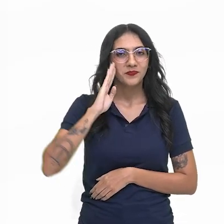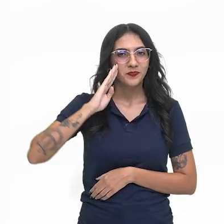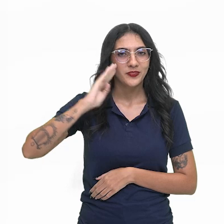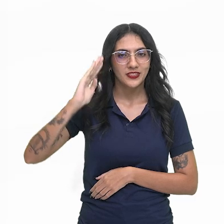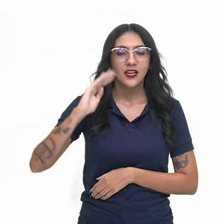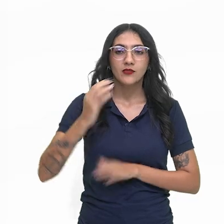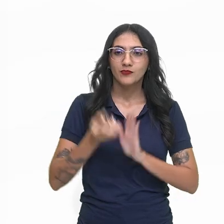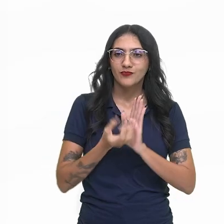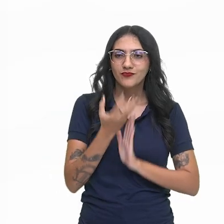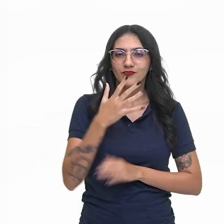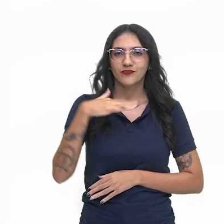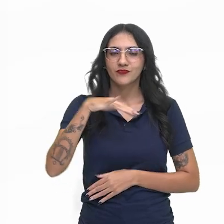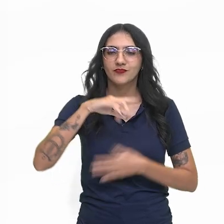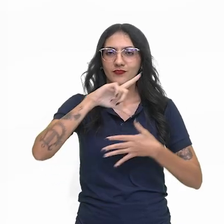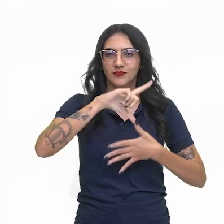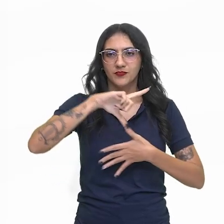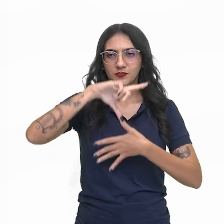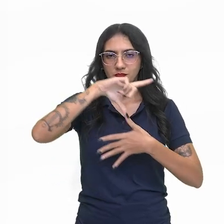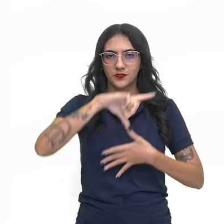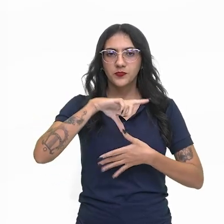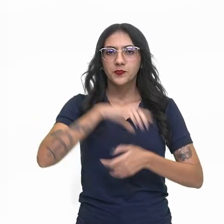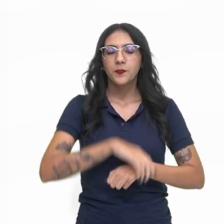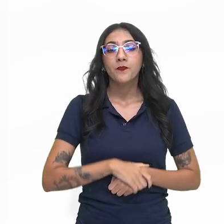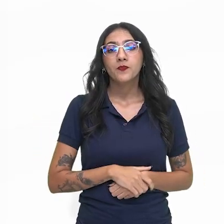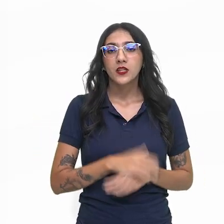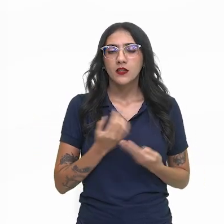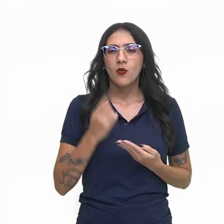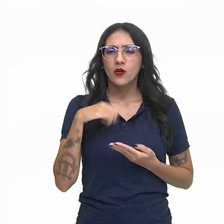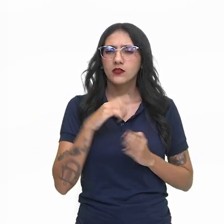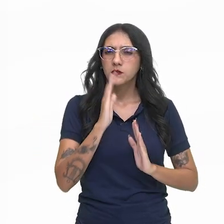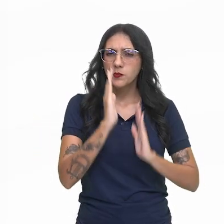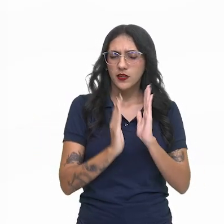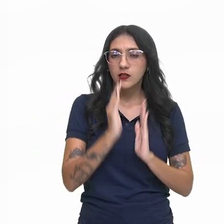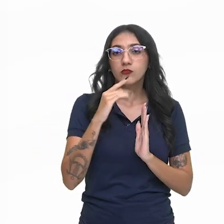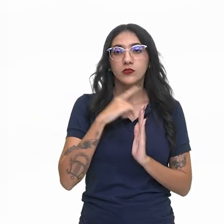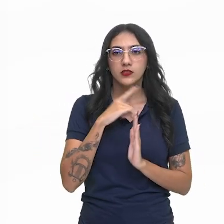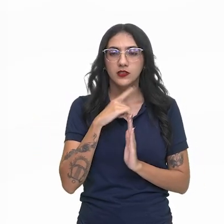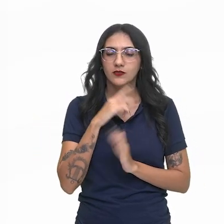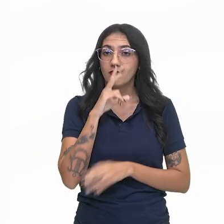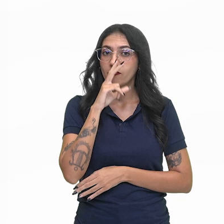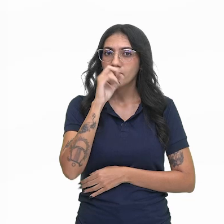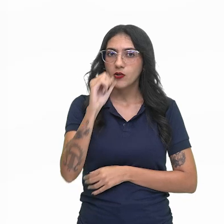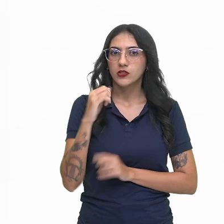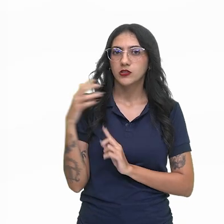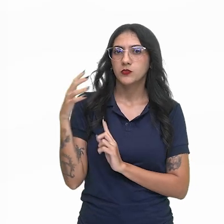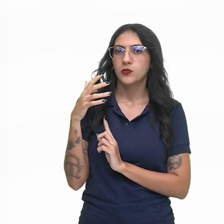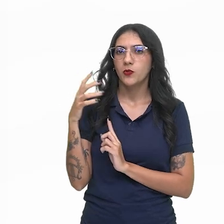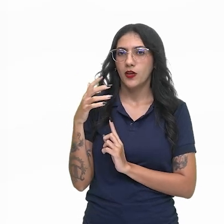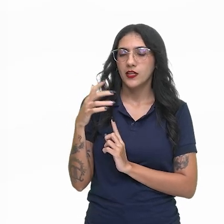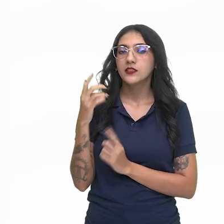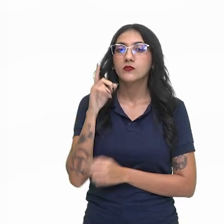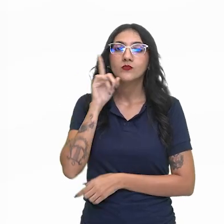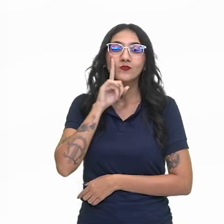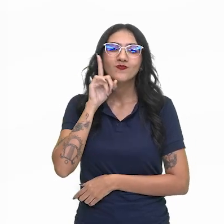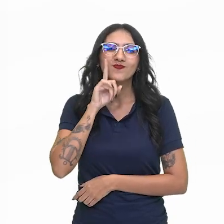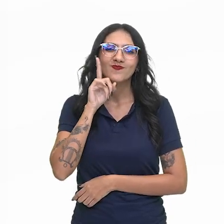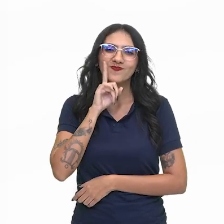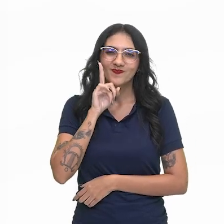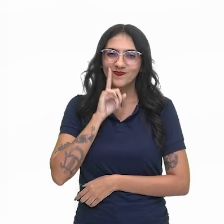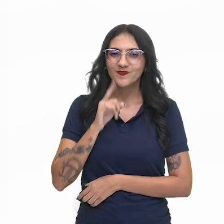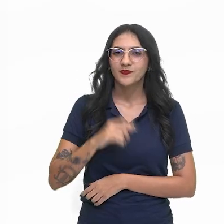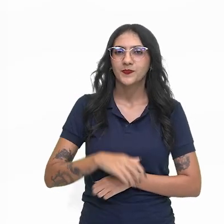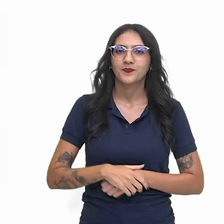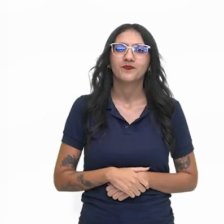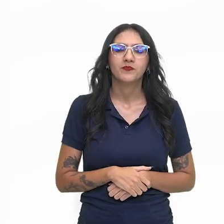desenvolveram-se na América Latina. Essas ditaduras foram fortemente influenciadas pelos Estados Unidos,